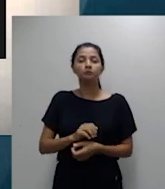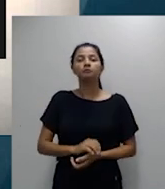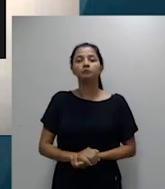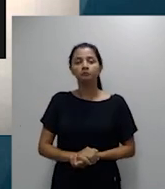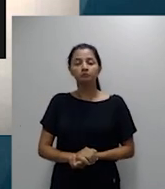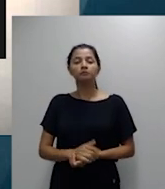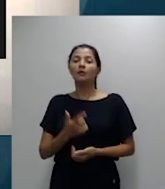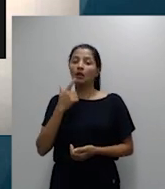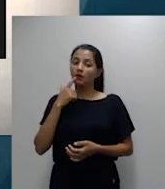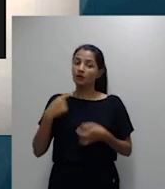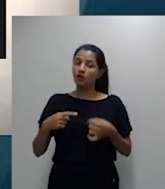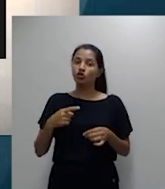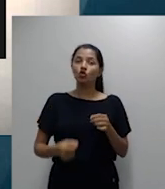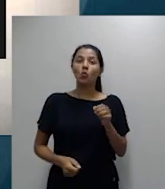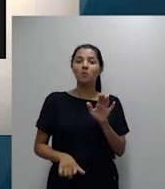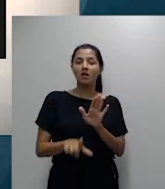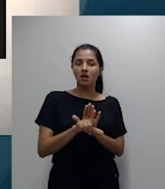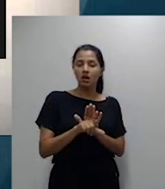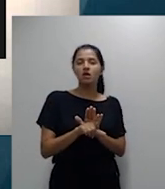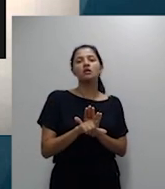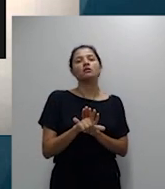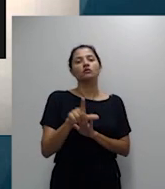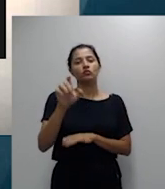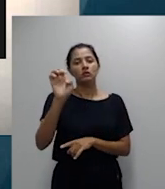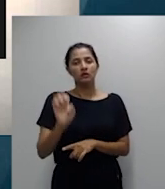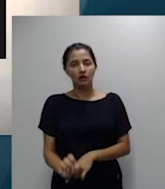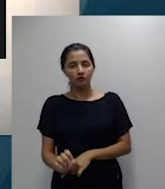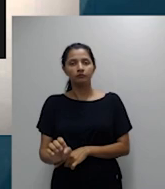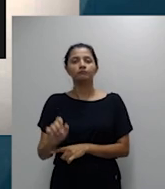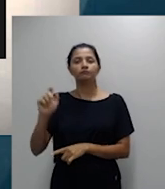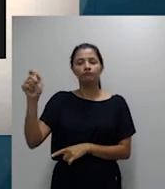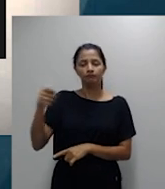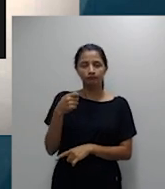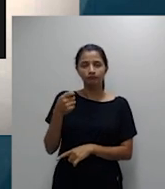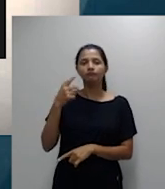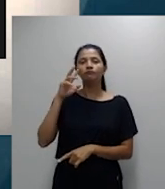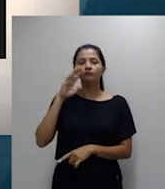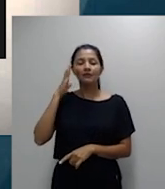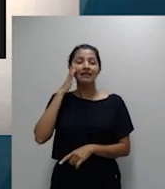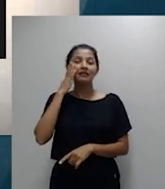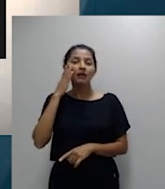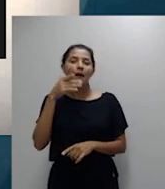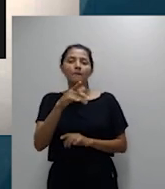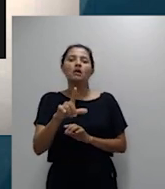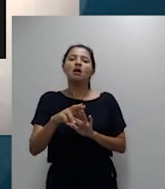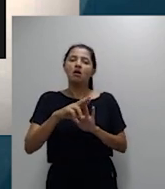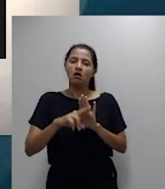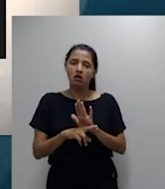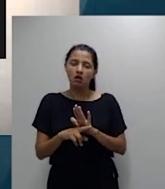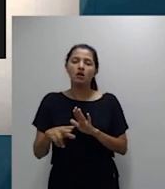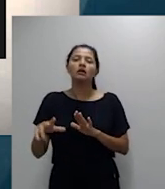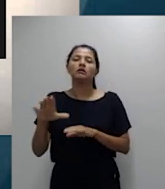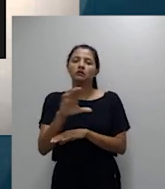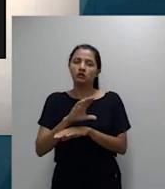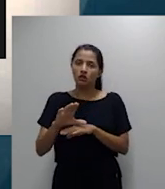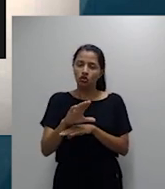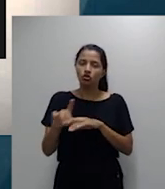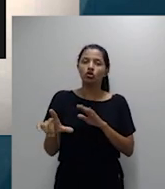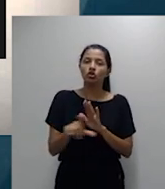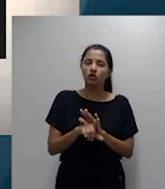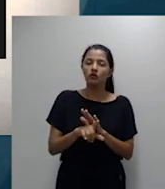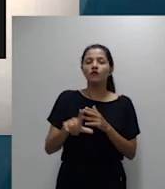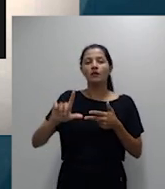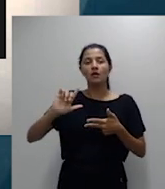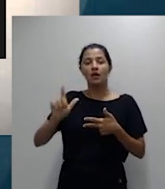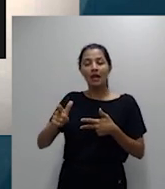de uma lei estadual Gaúcha a luz das regras constitucionais de competência Legislativa uma vez que se cuidava de